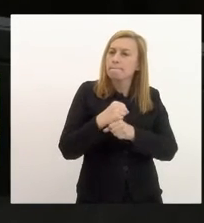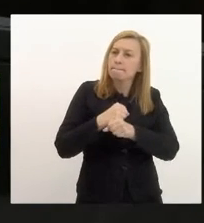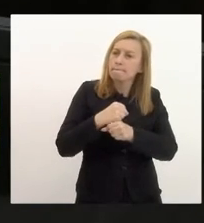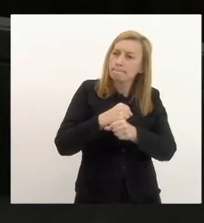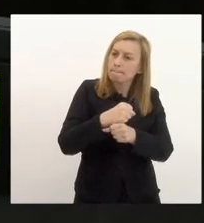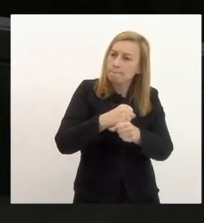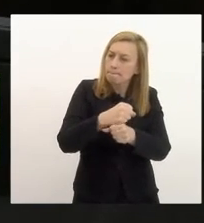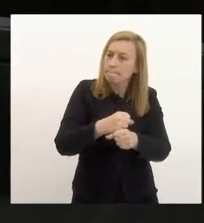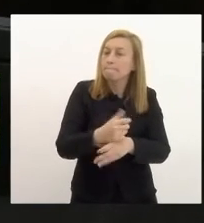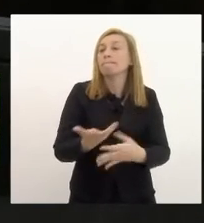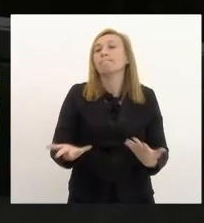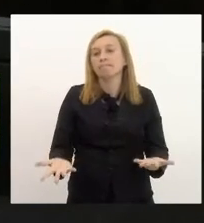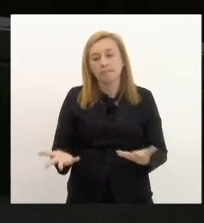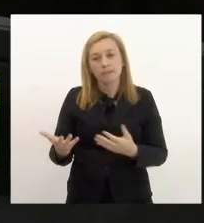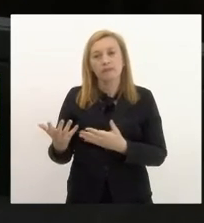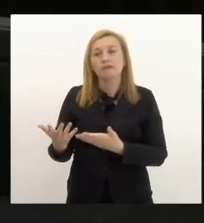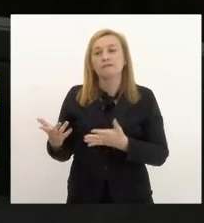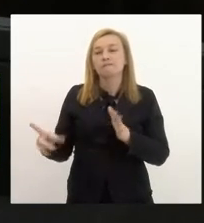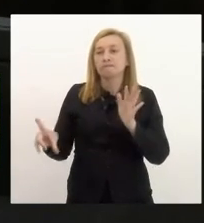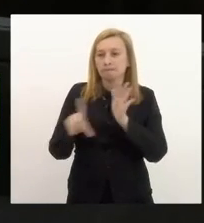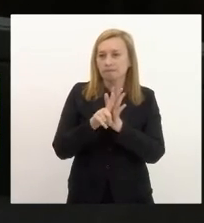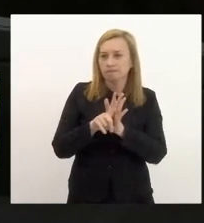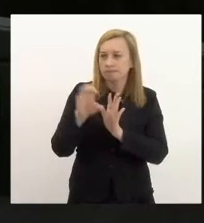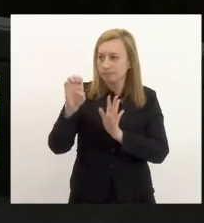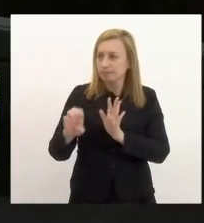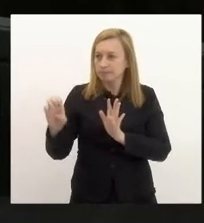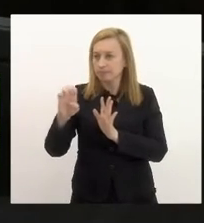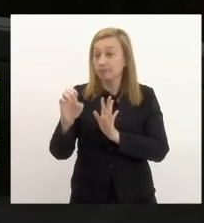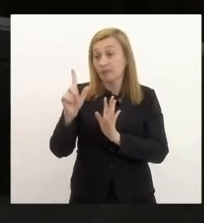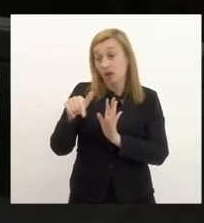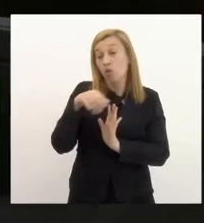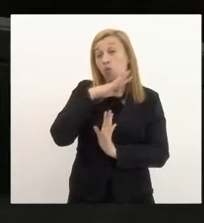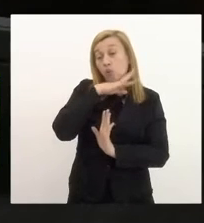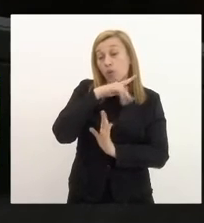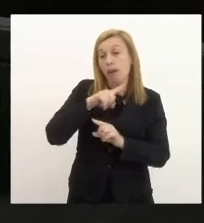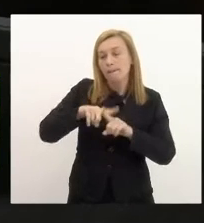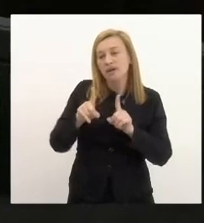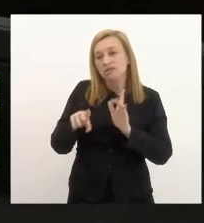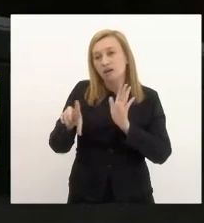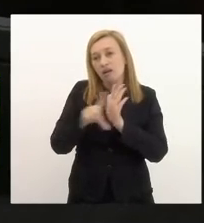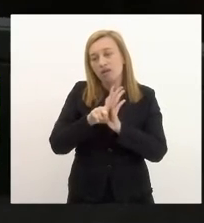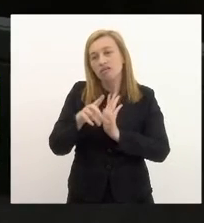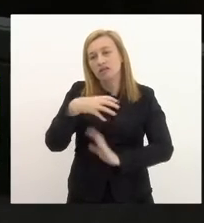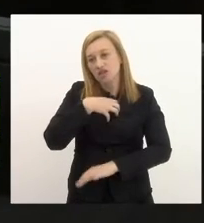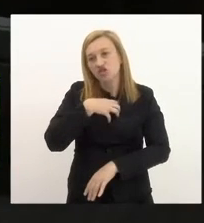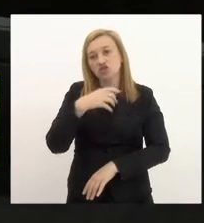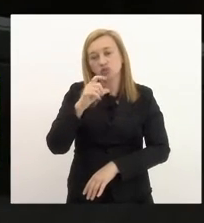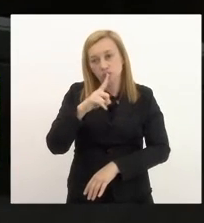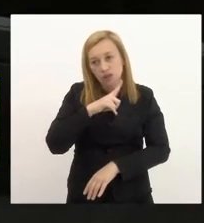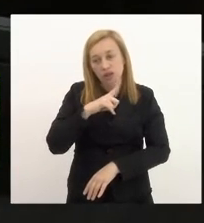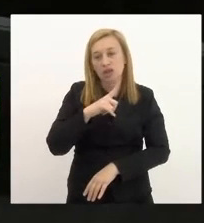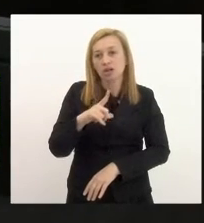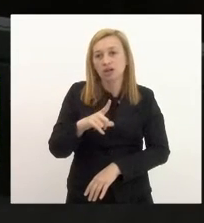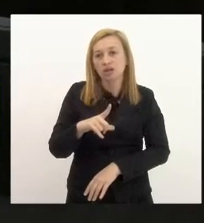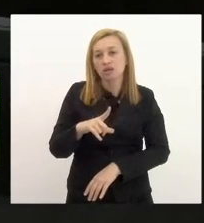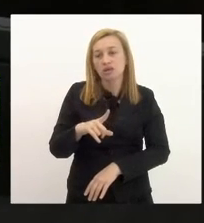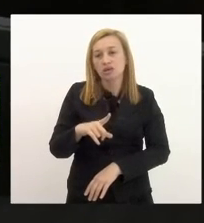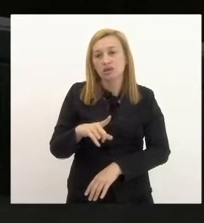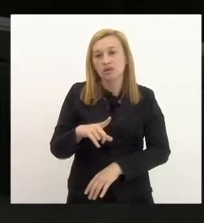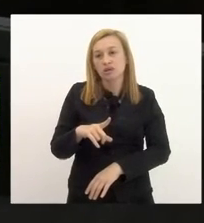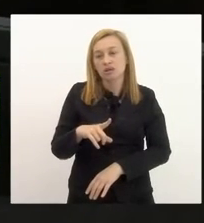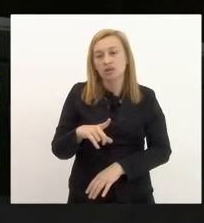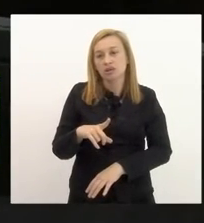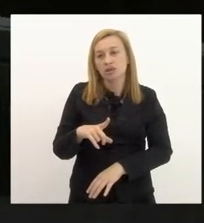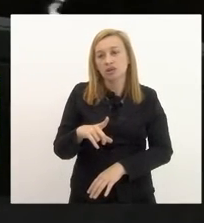a linha a lei ela é claro que os pros Estados é ruim mas a lei que tem um sentido né ela desonera as